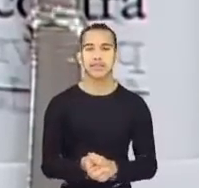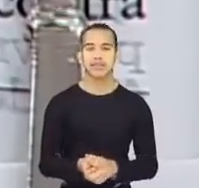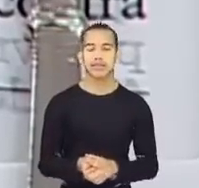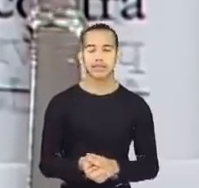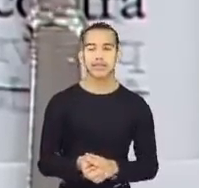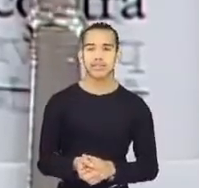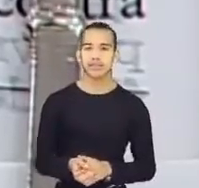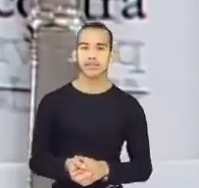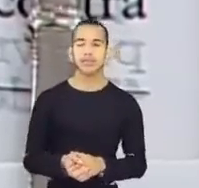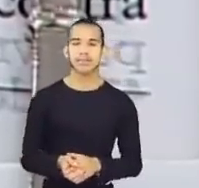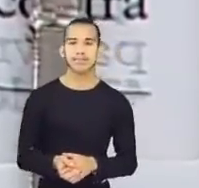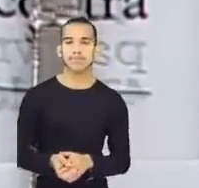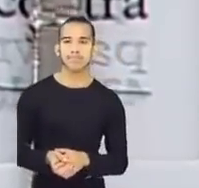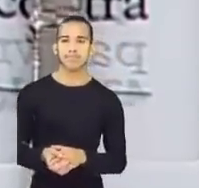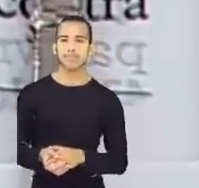pouco.